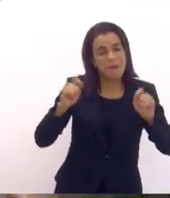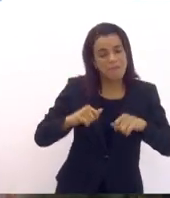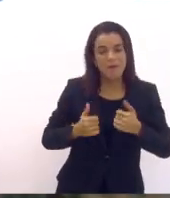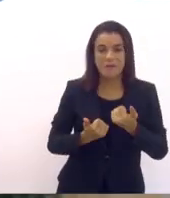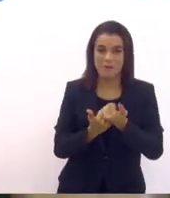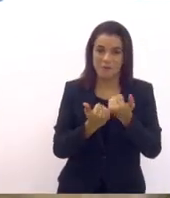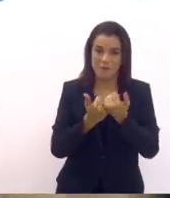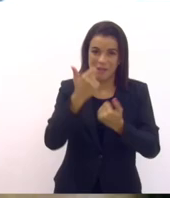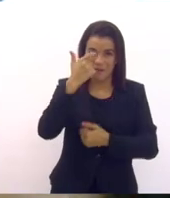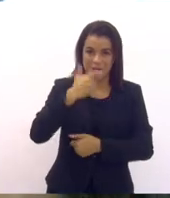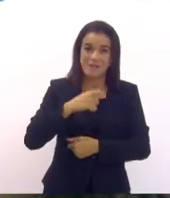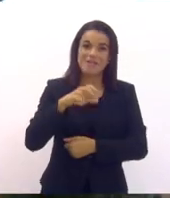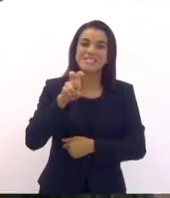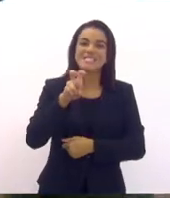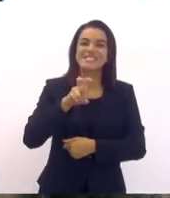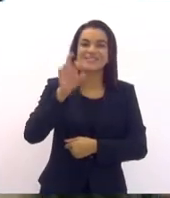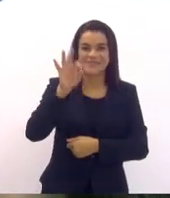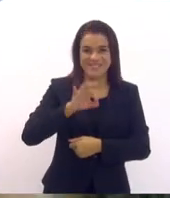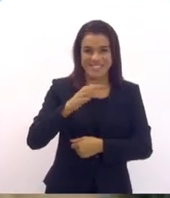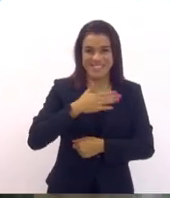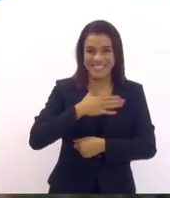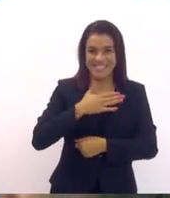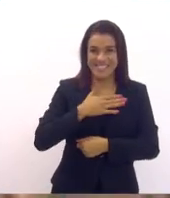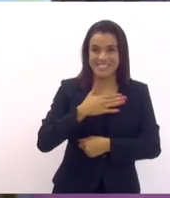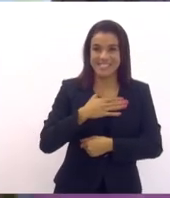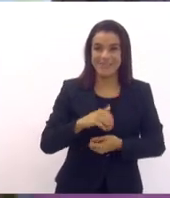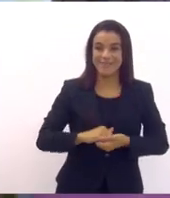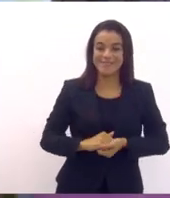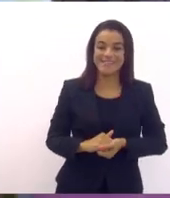contar com sem dessa promessa